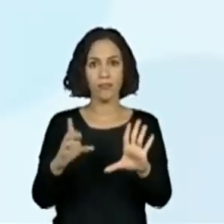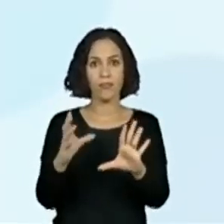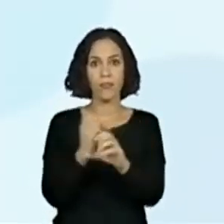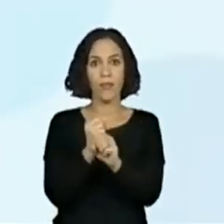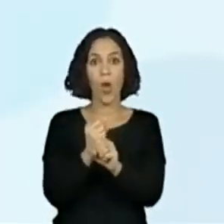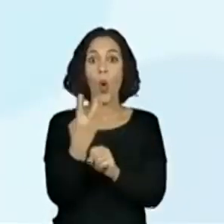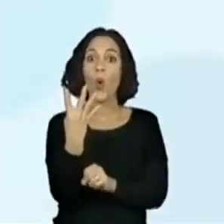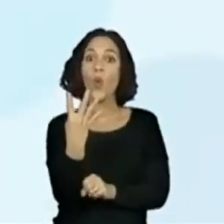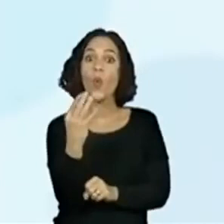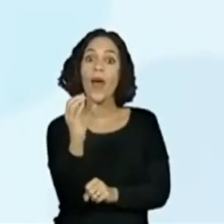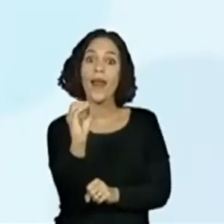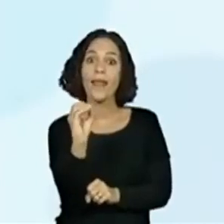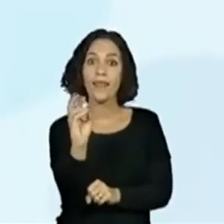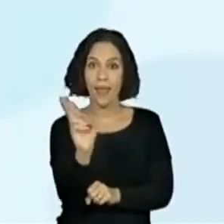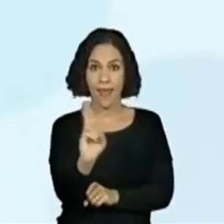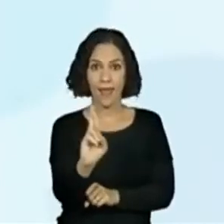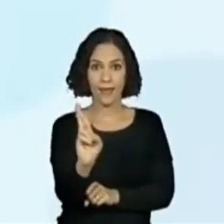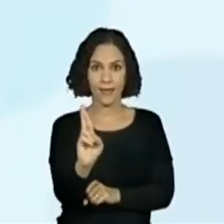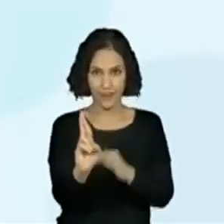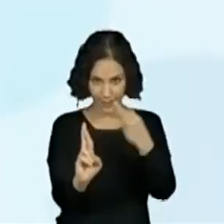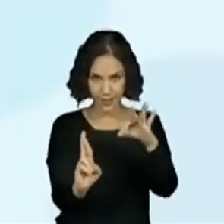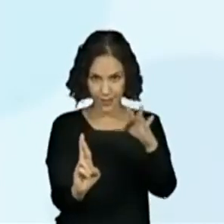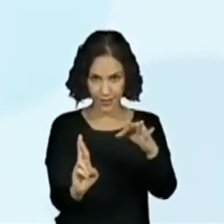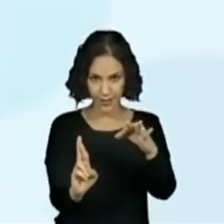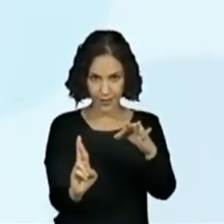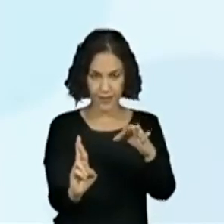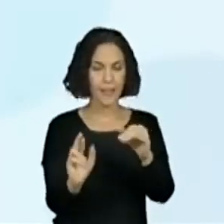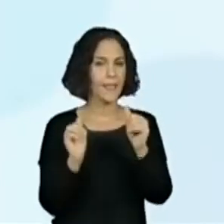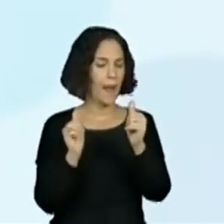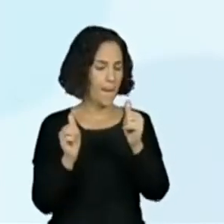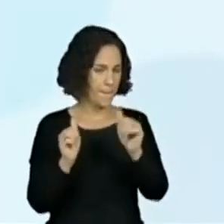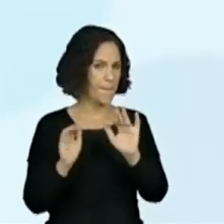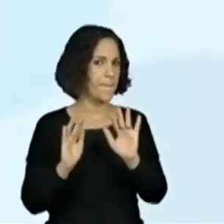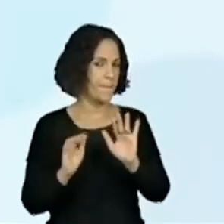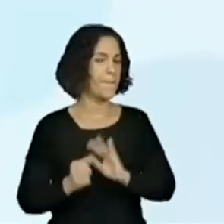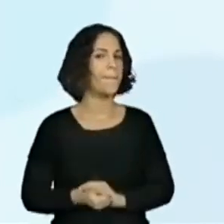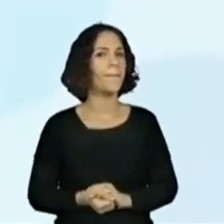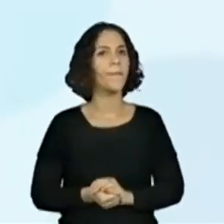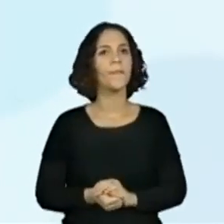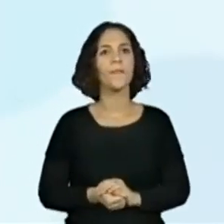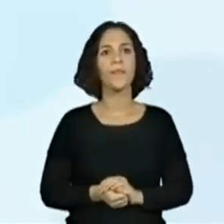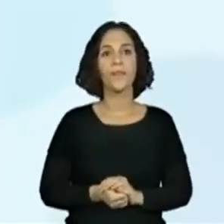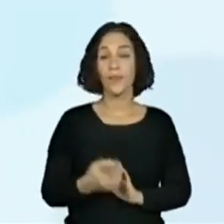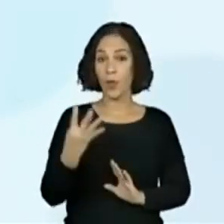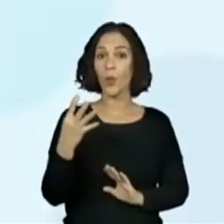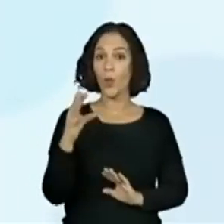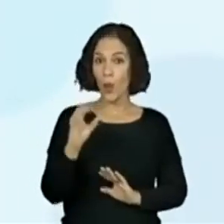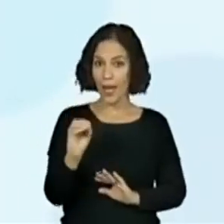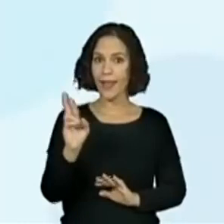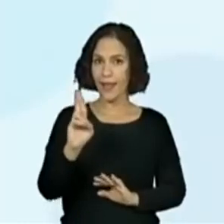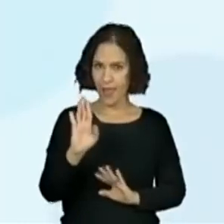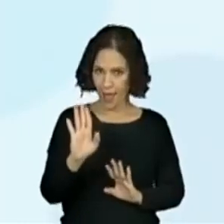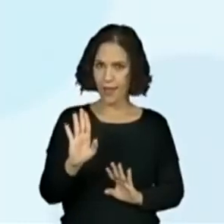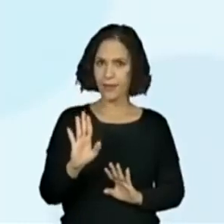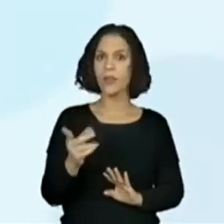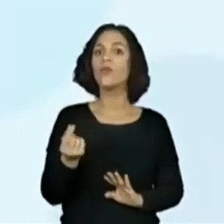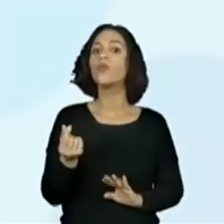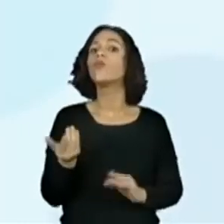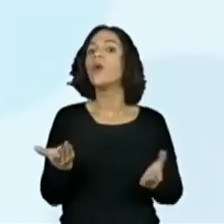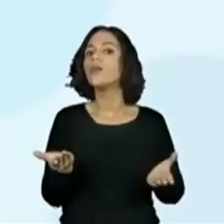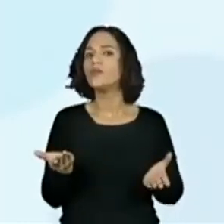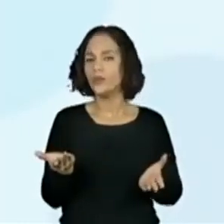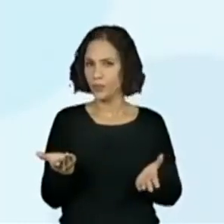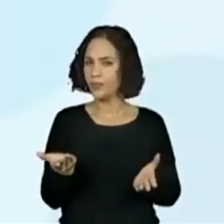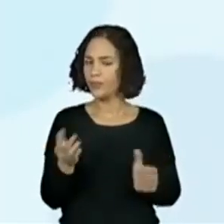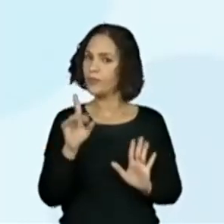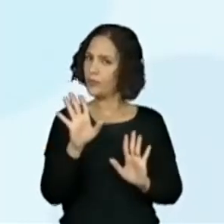40 reais. Que seria 10 mais 10 mais 10 mais 10. Aqui eu tenho 40. 40 reais. É